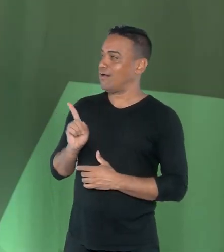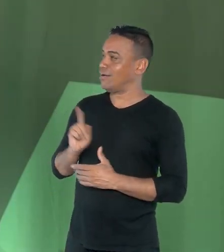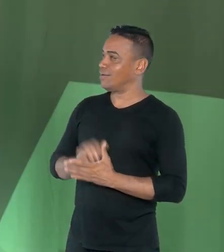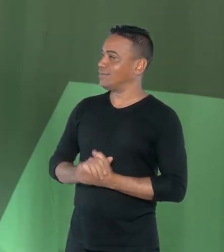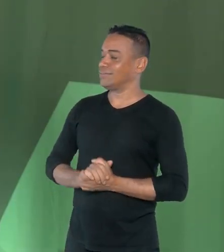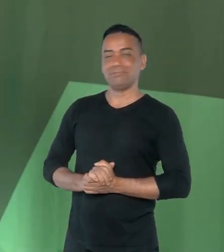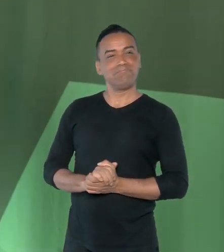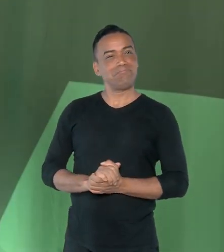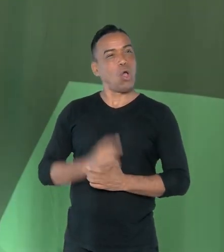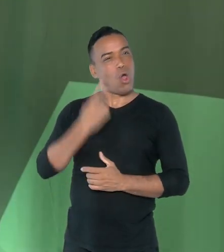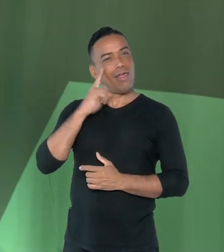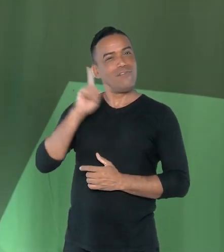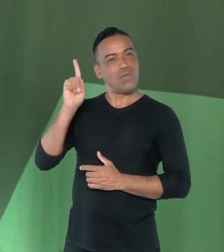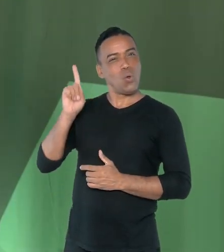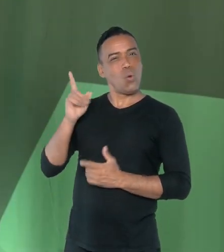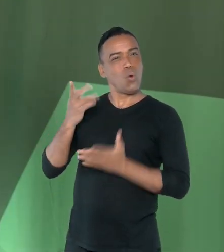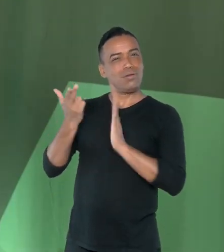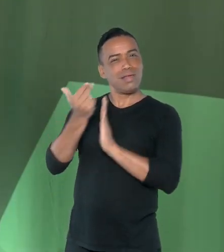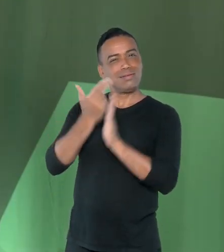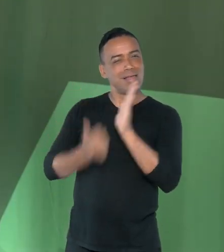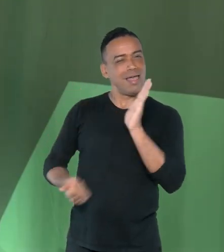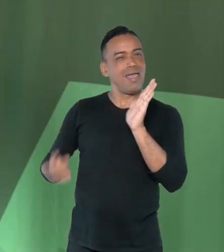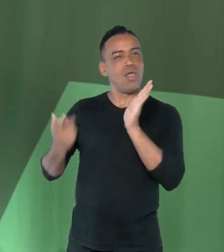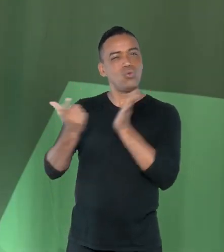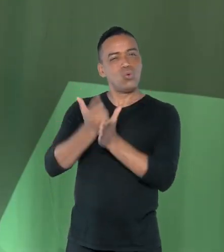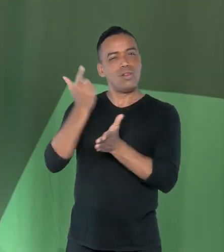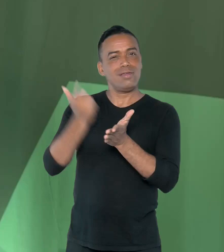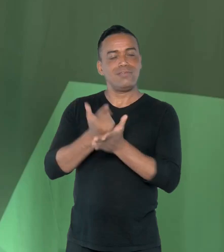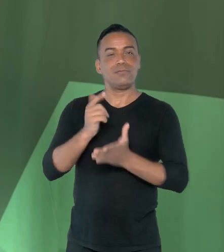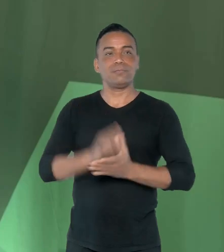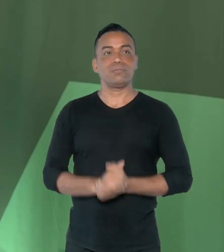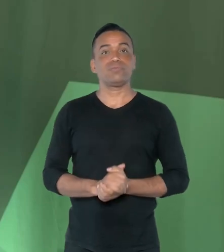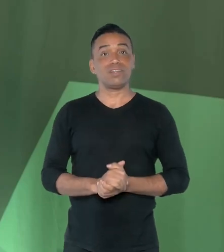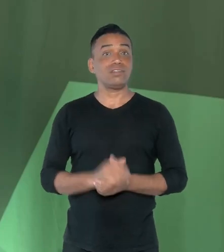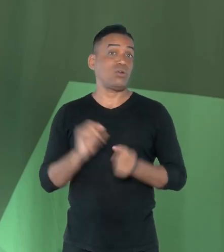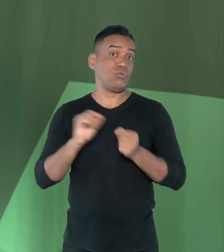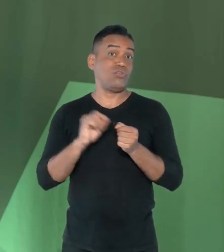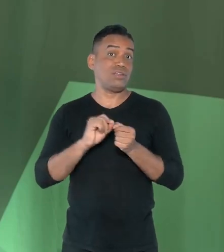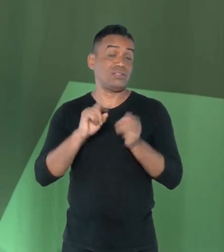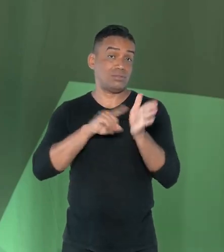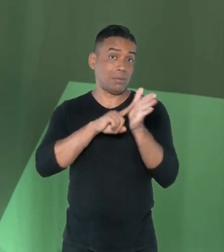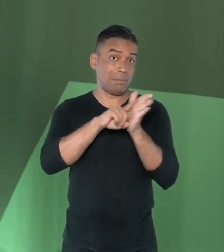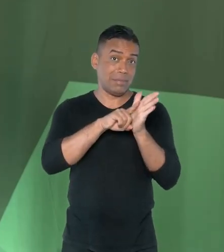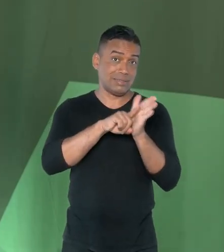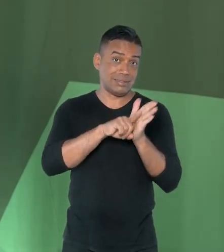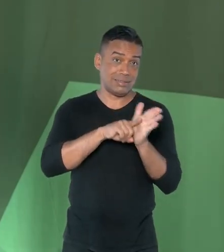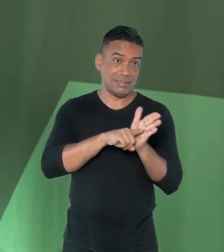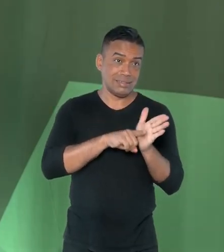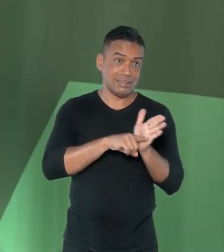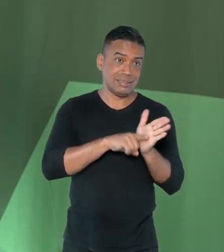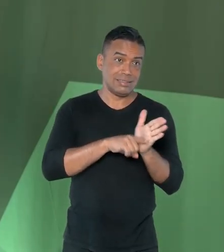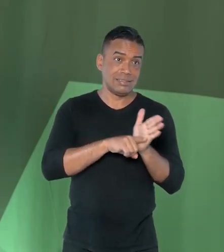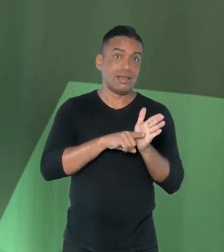que eu mostro aqui para as pessoas. Então, eu fiz essa pesquisa, né? Eu fui